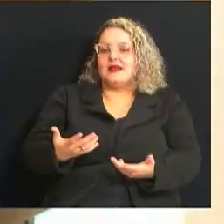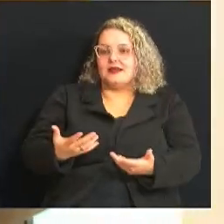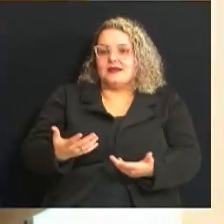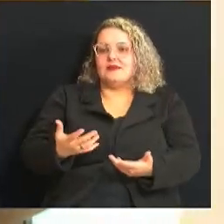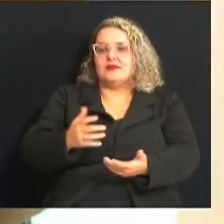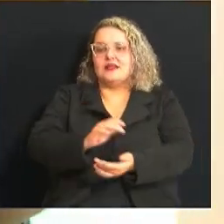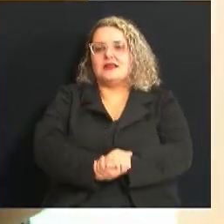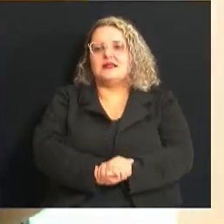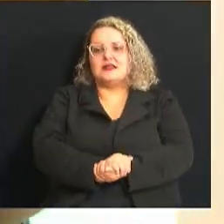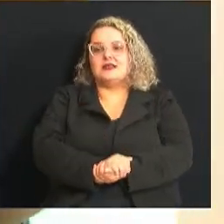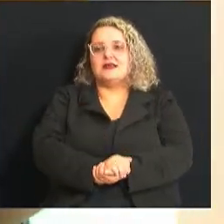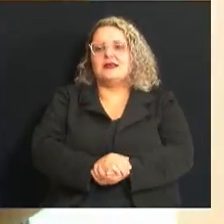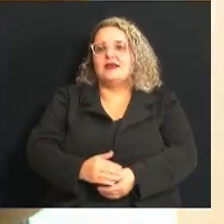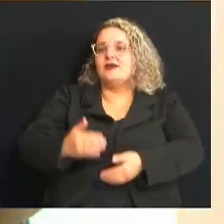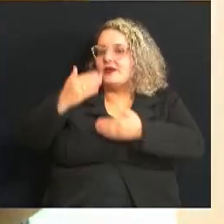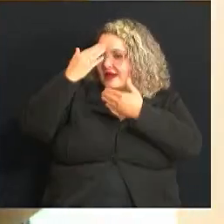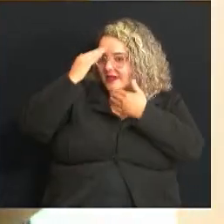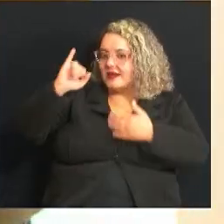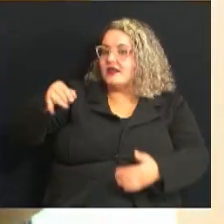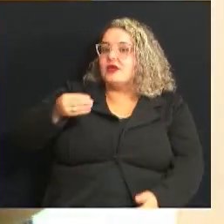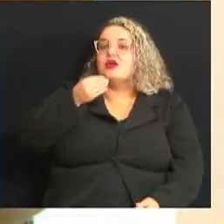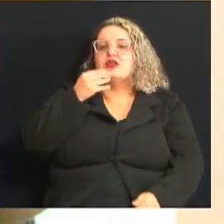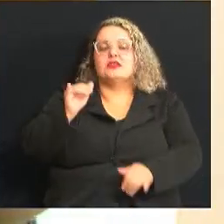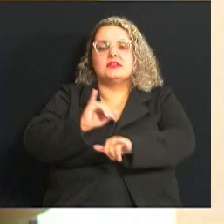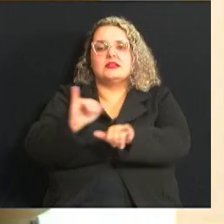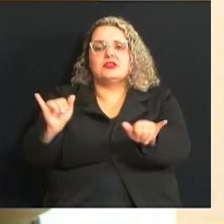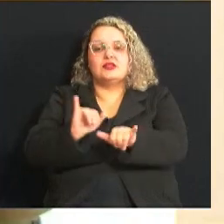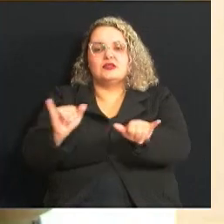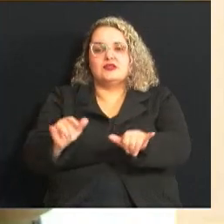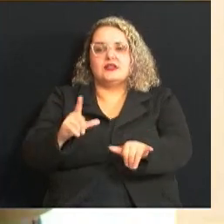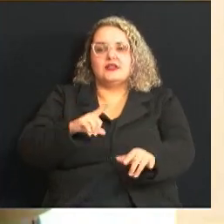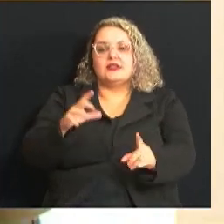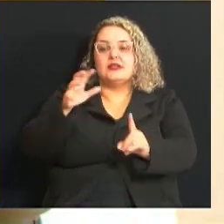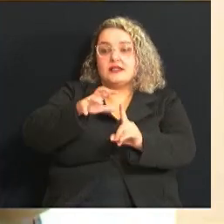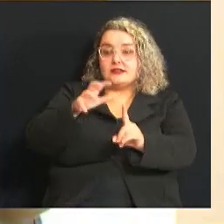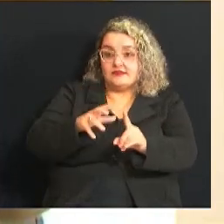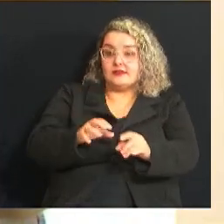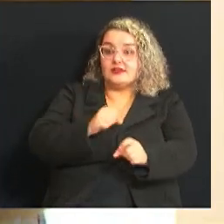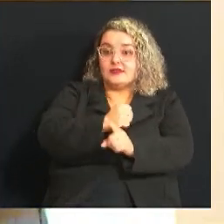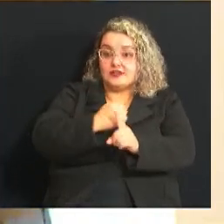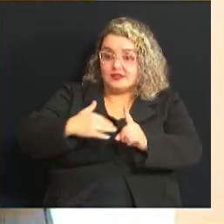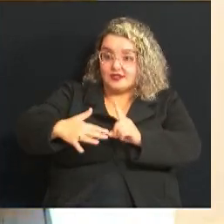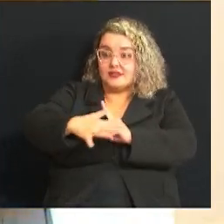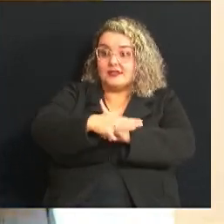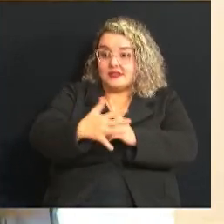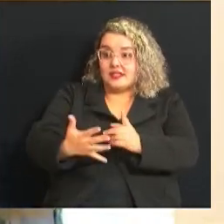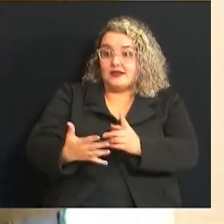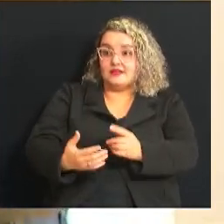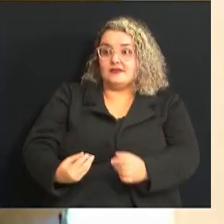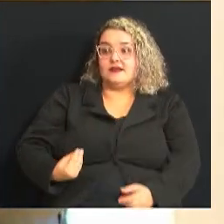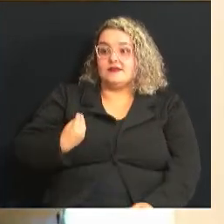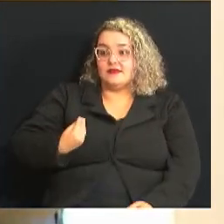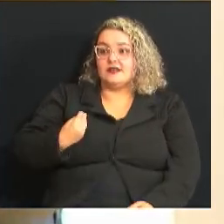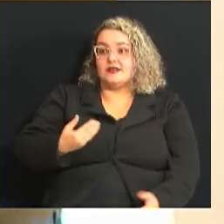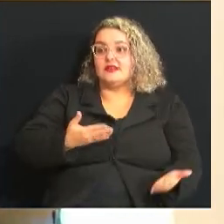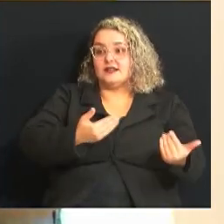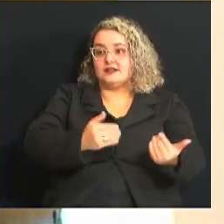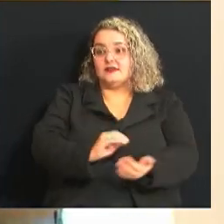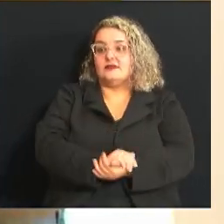vocês estarem vindo aqui ajudar a gente nessa divulgação e ter esse impacto social na vida desses jovens.